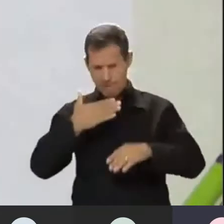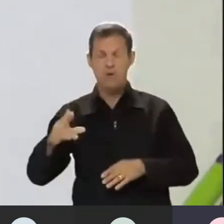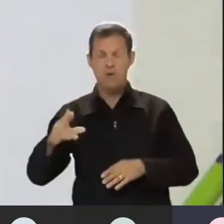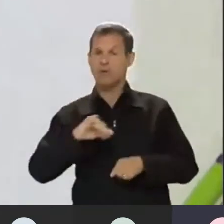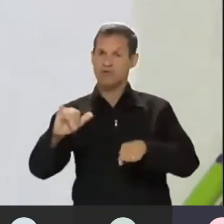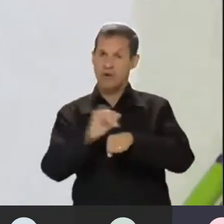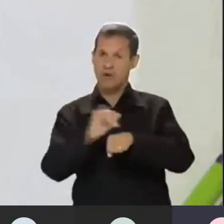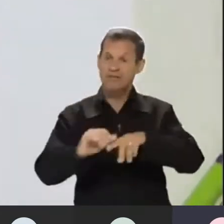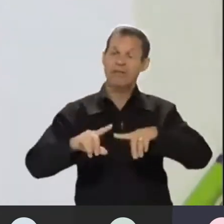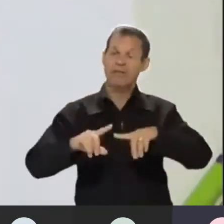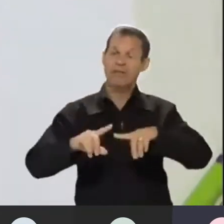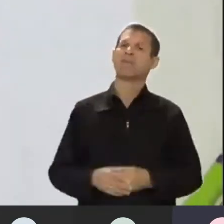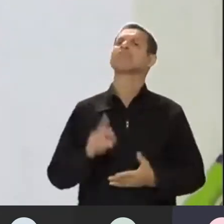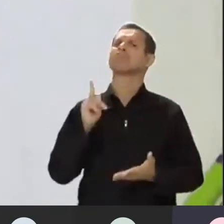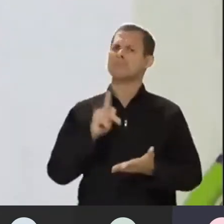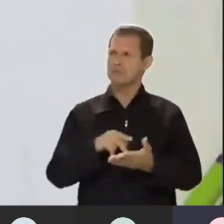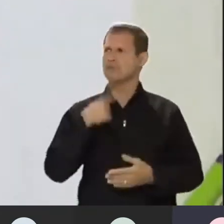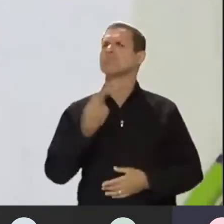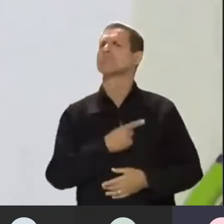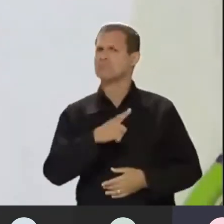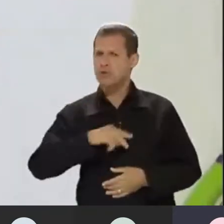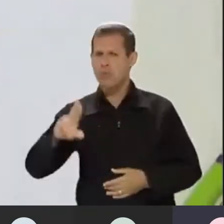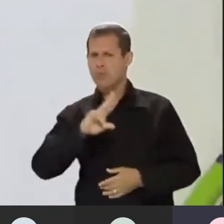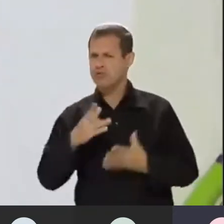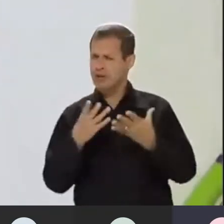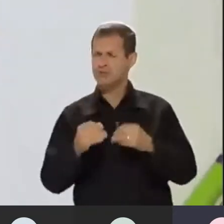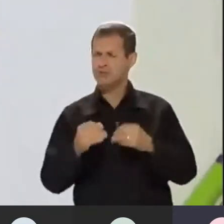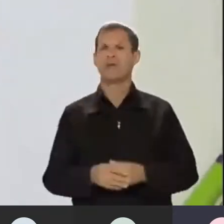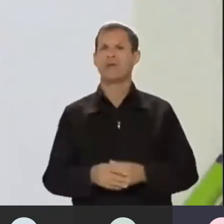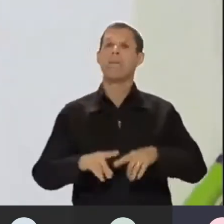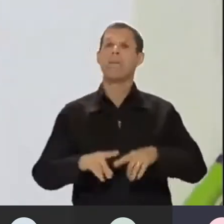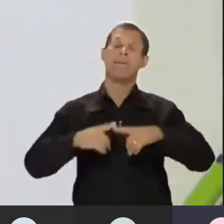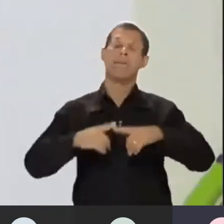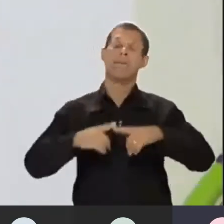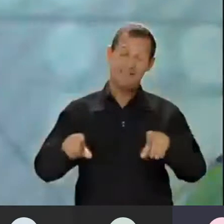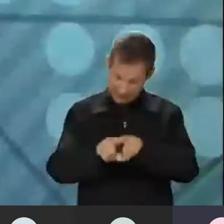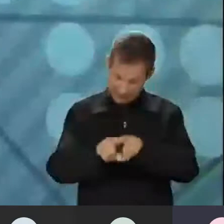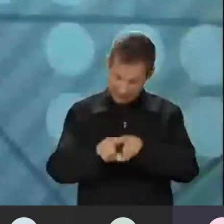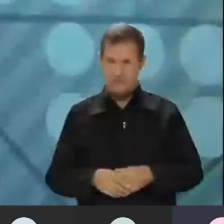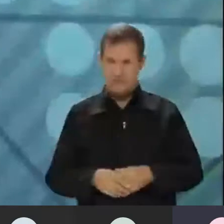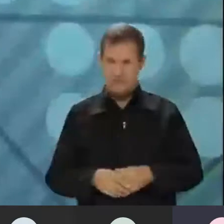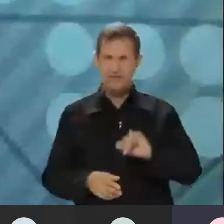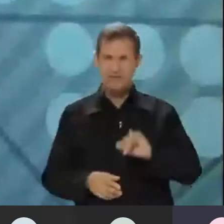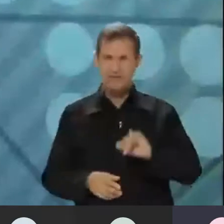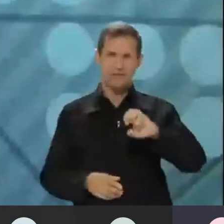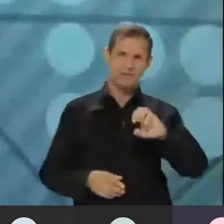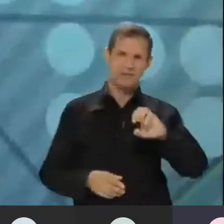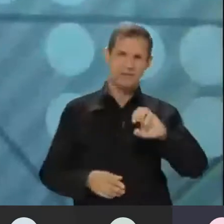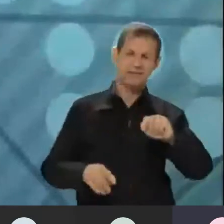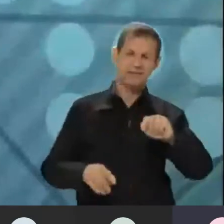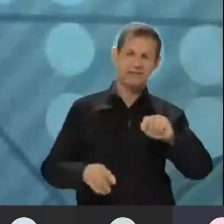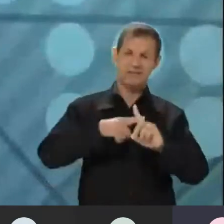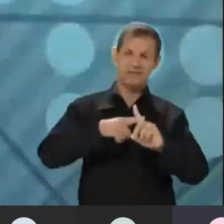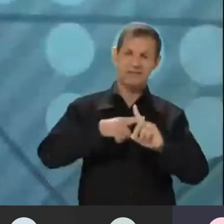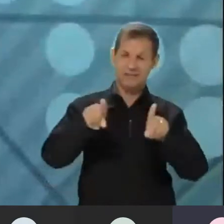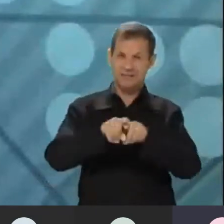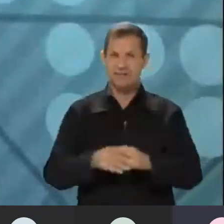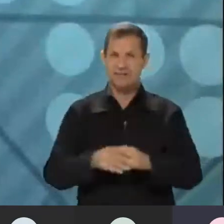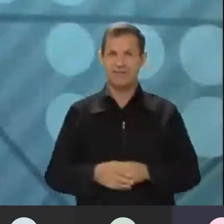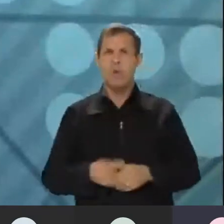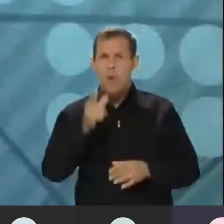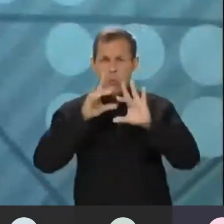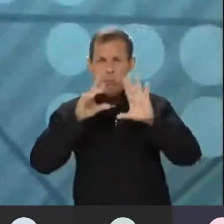e aplicar. Então, realmente é algo que a gente tem utilizado bastante e ele, tanto para a questão da inércia térmica, como também para essa